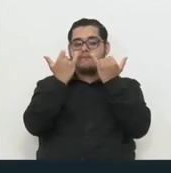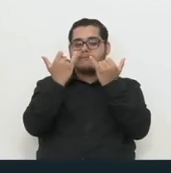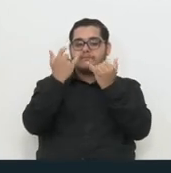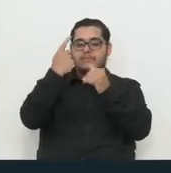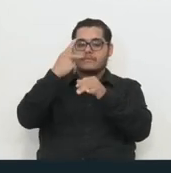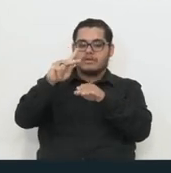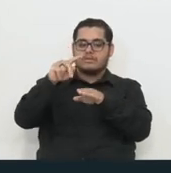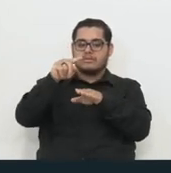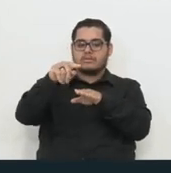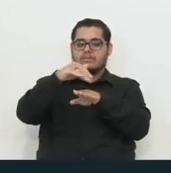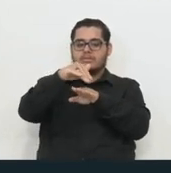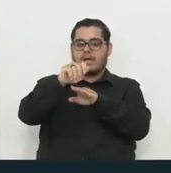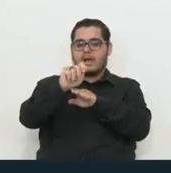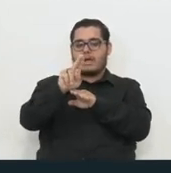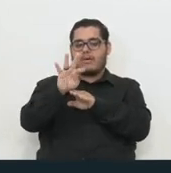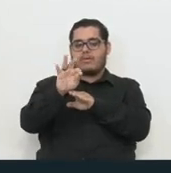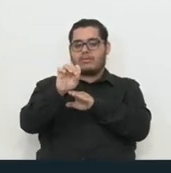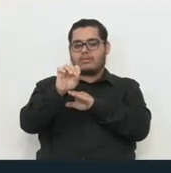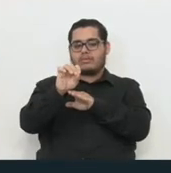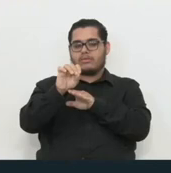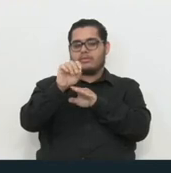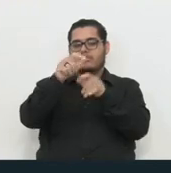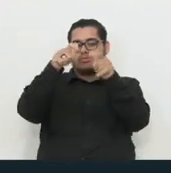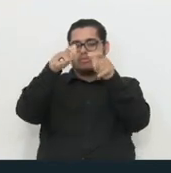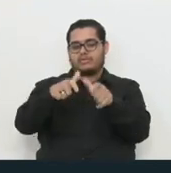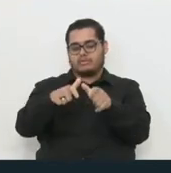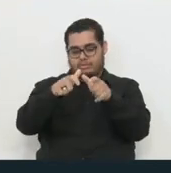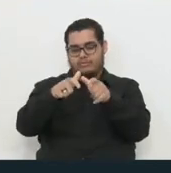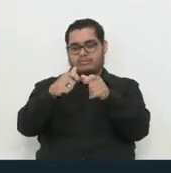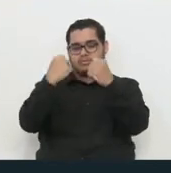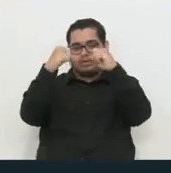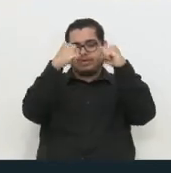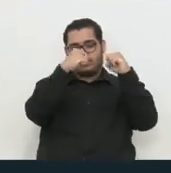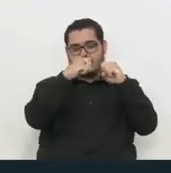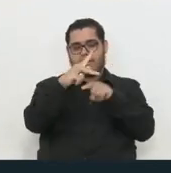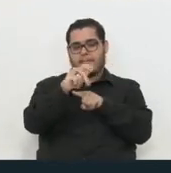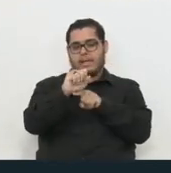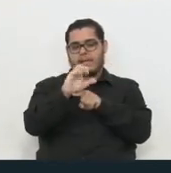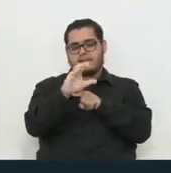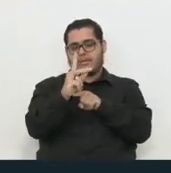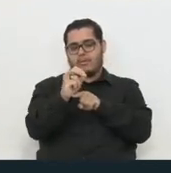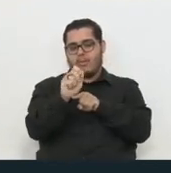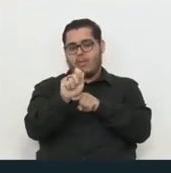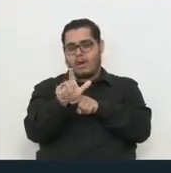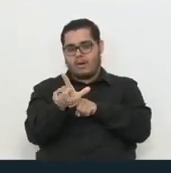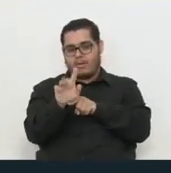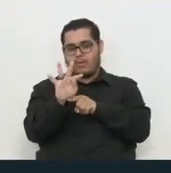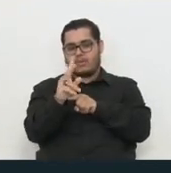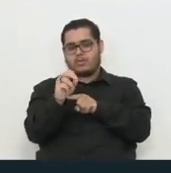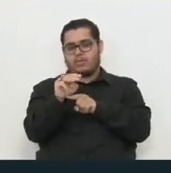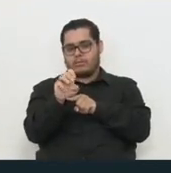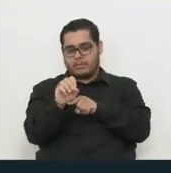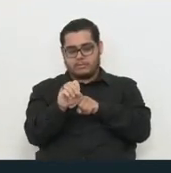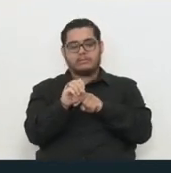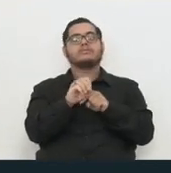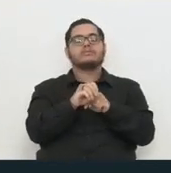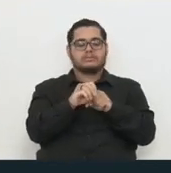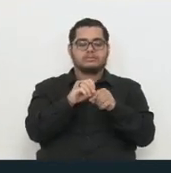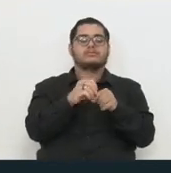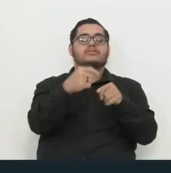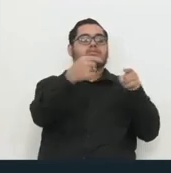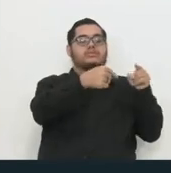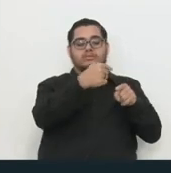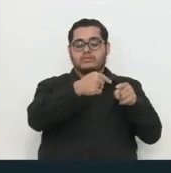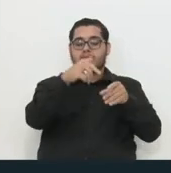Wesley casa forte em discussão encerrada discussão em votação os vereadores favoráveis cristãos encontraram se manifesta